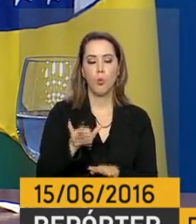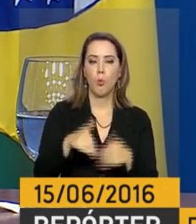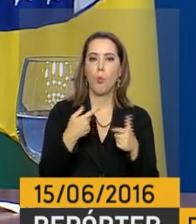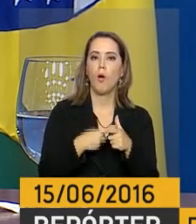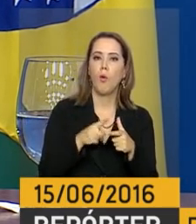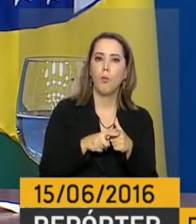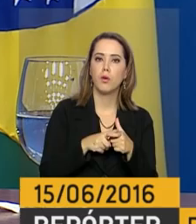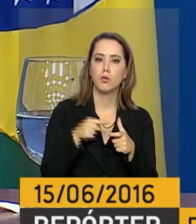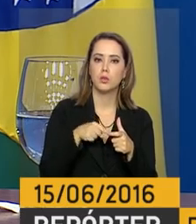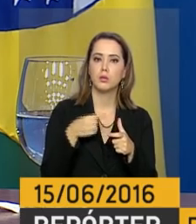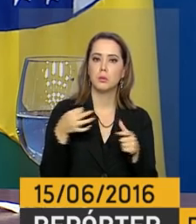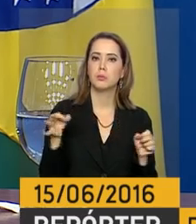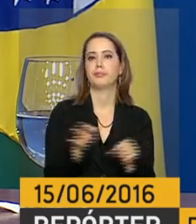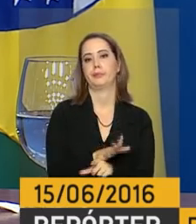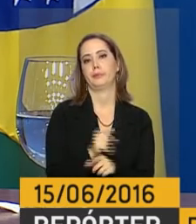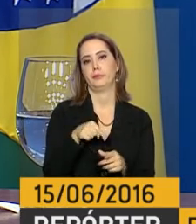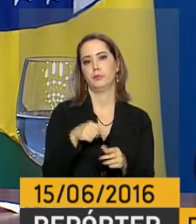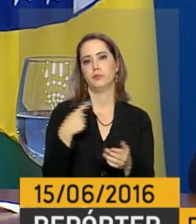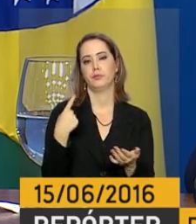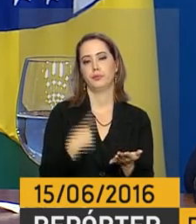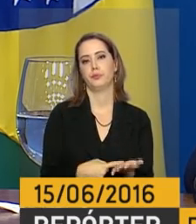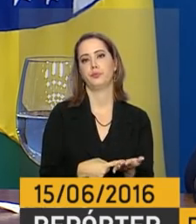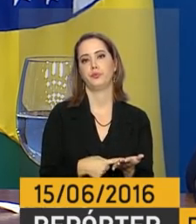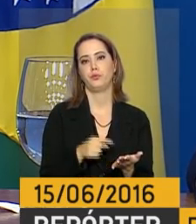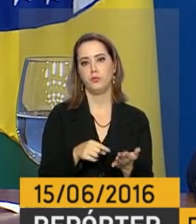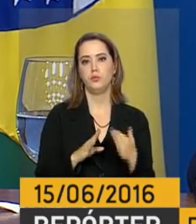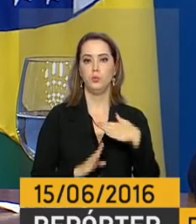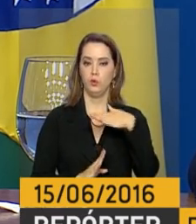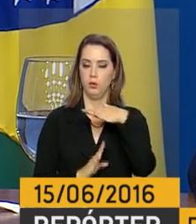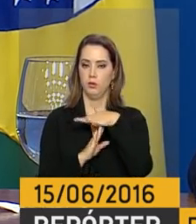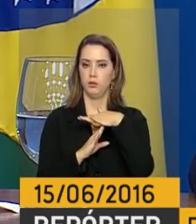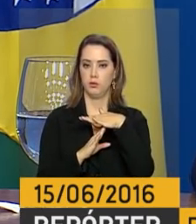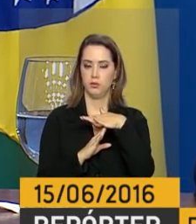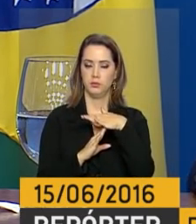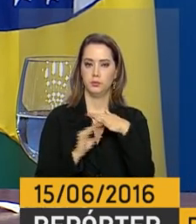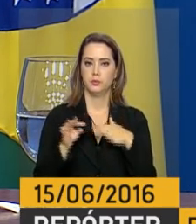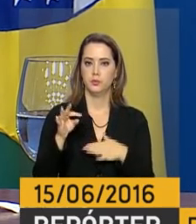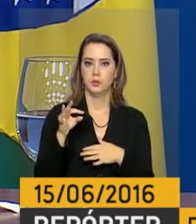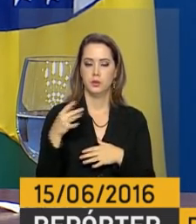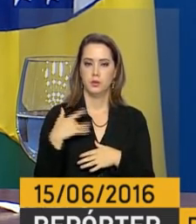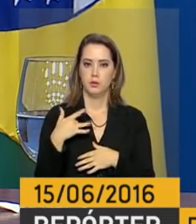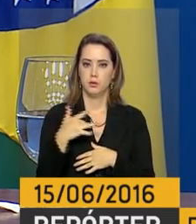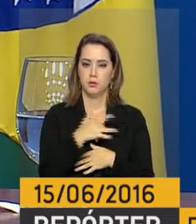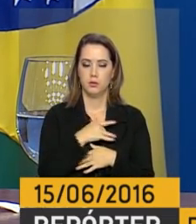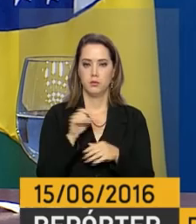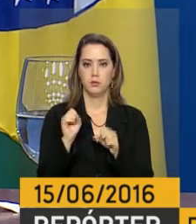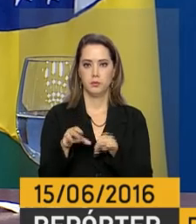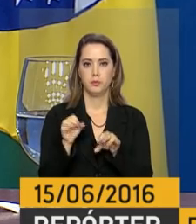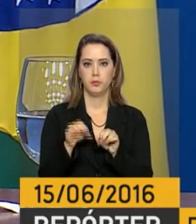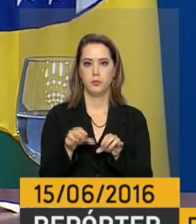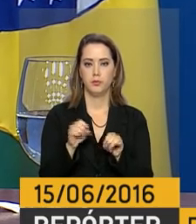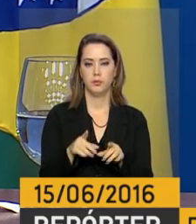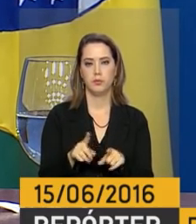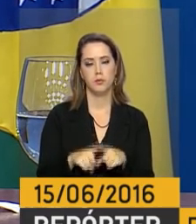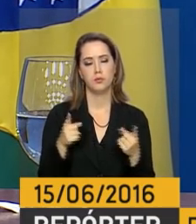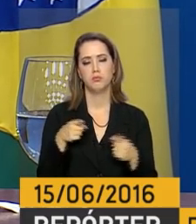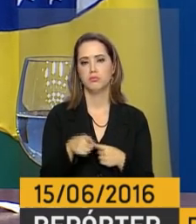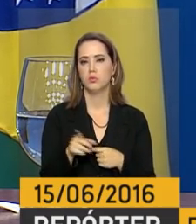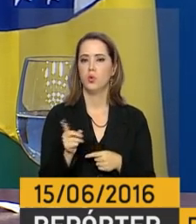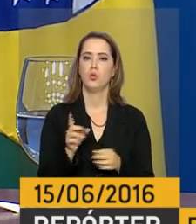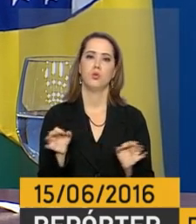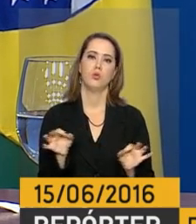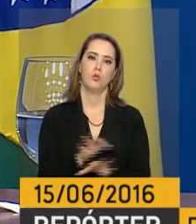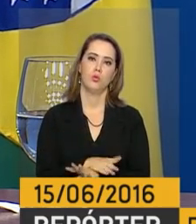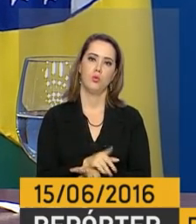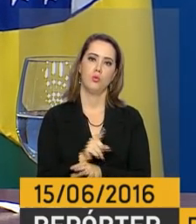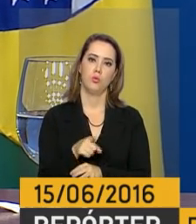problema que é o teto e o seu já dois grandes itens. Agora isso não elimina